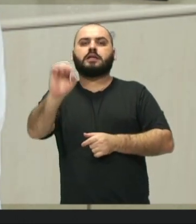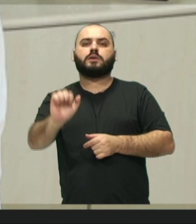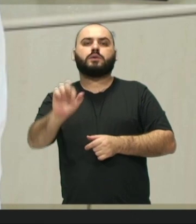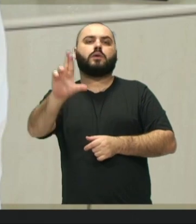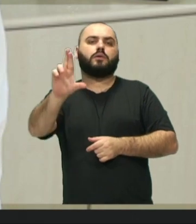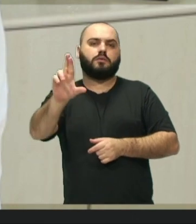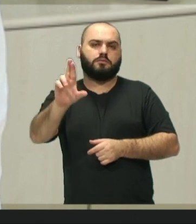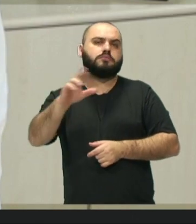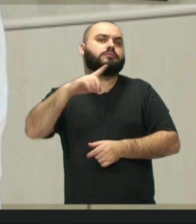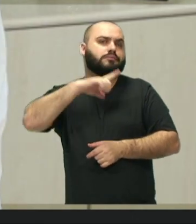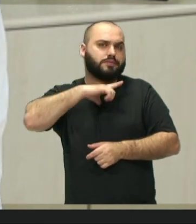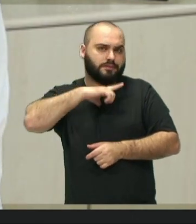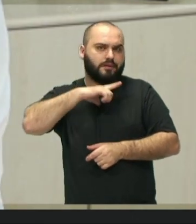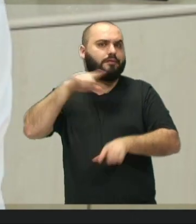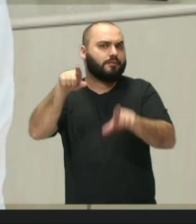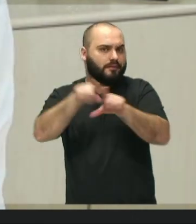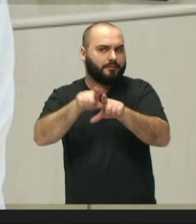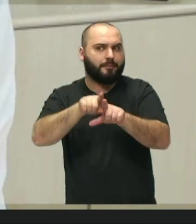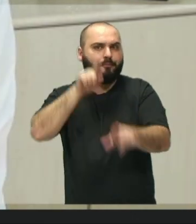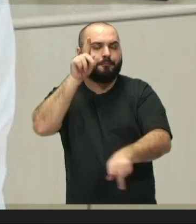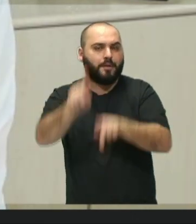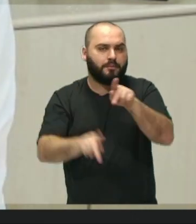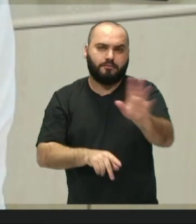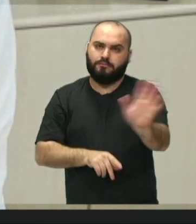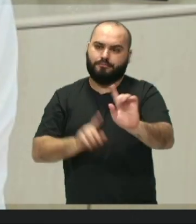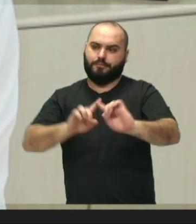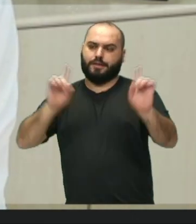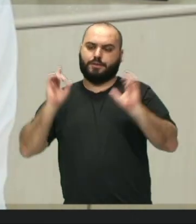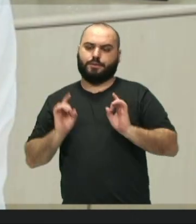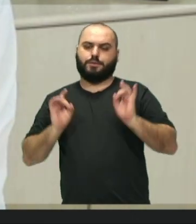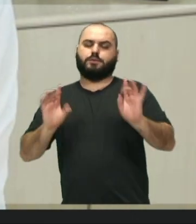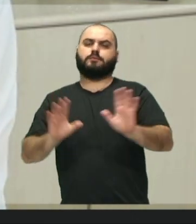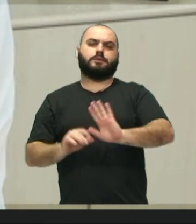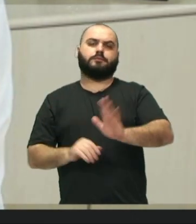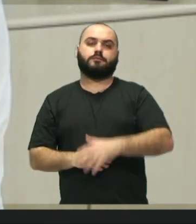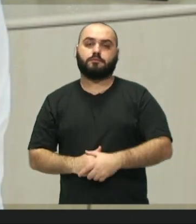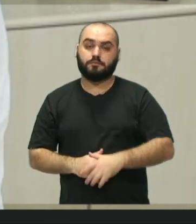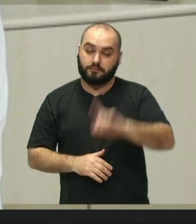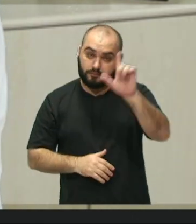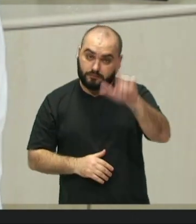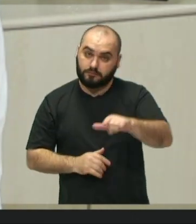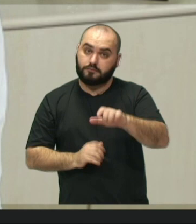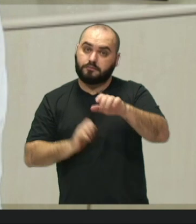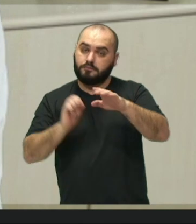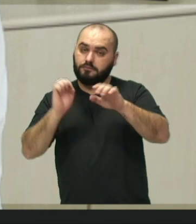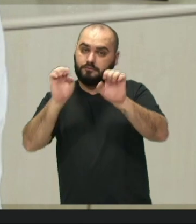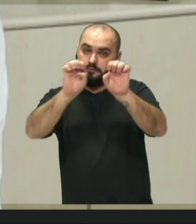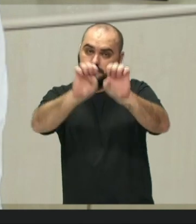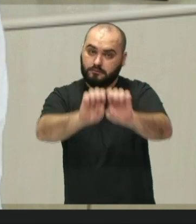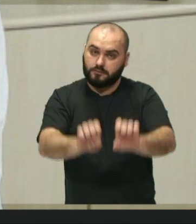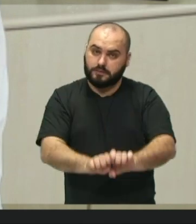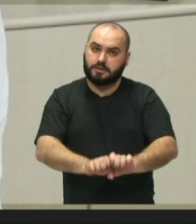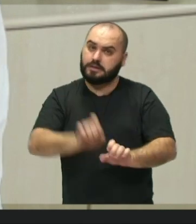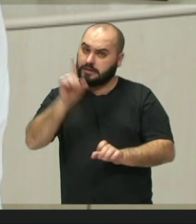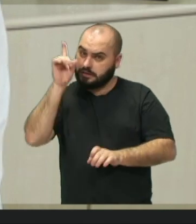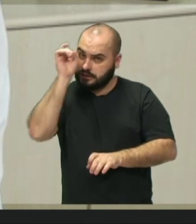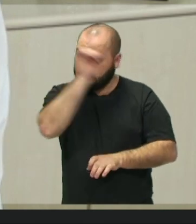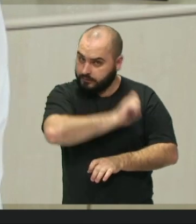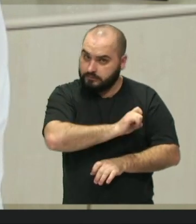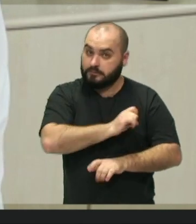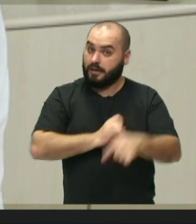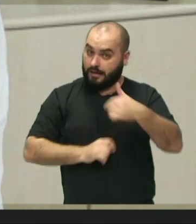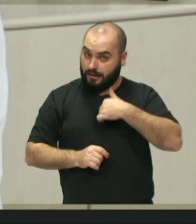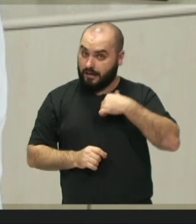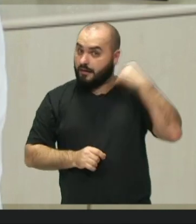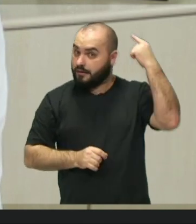envolve também a substituição da população, mas não é apenas isso, né? É toda uma infraestrutura desse serviço que é complexo. Eu, inclusive, como